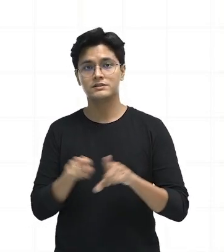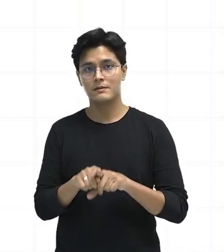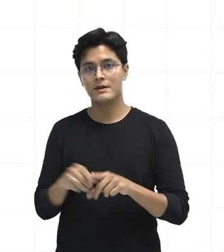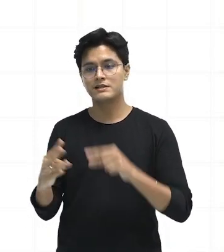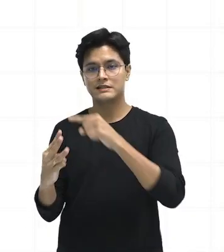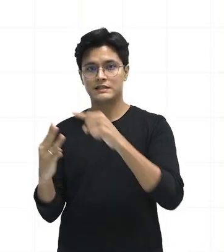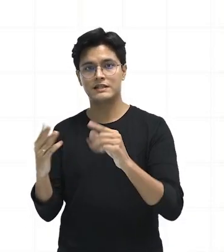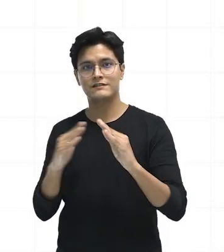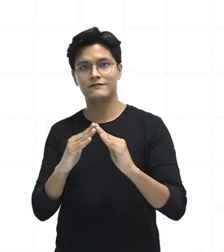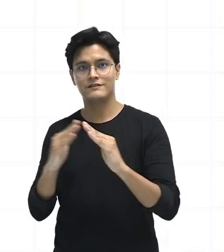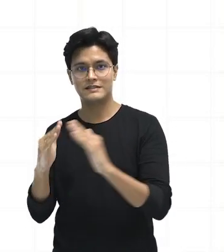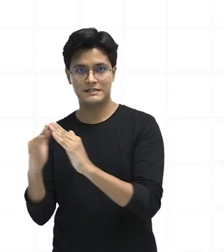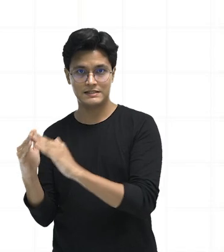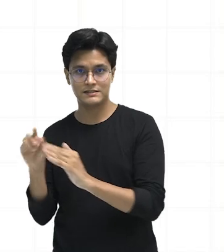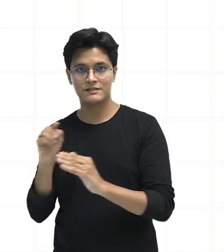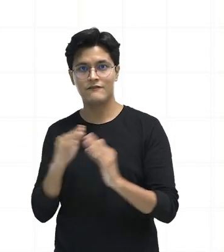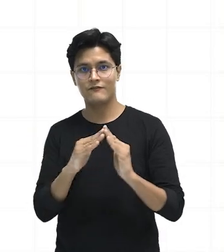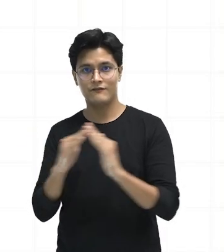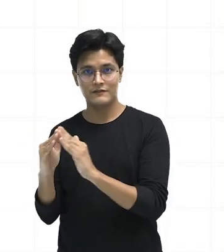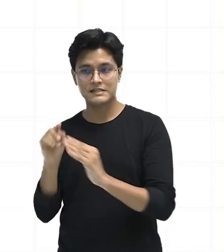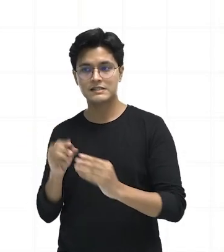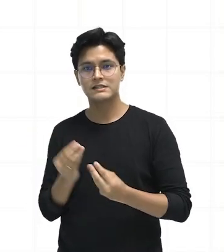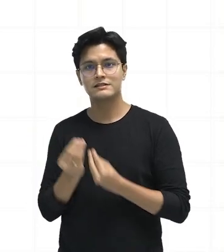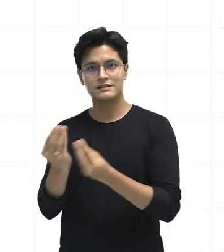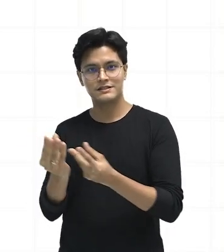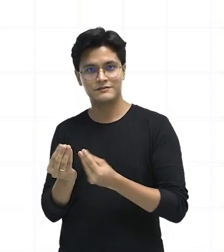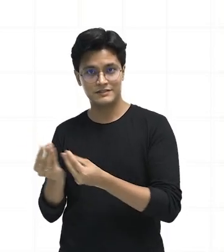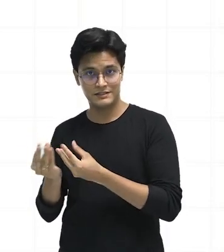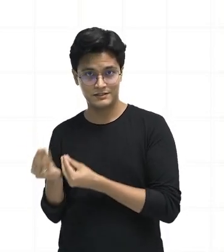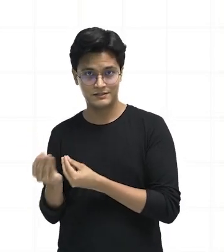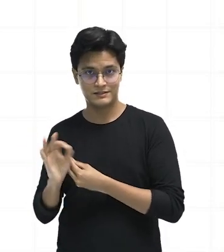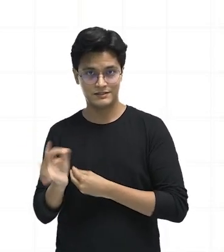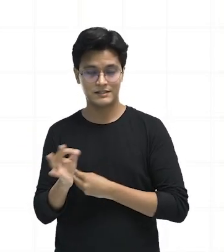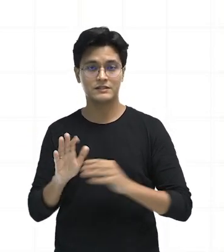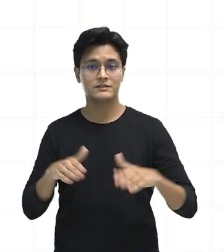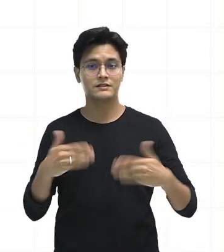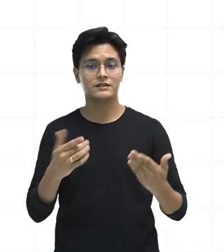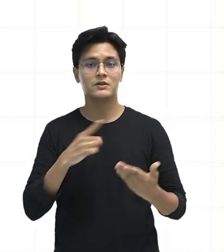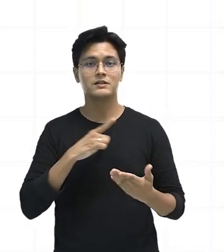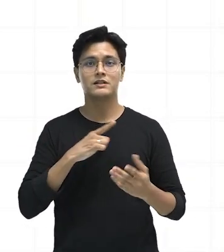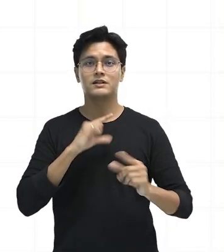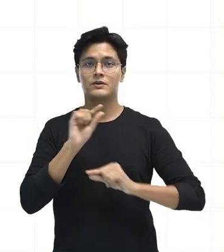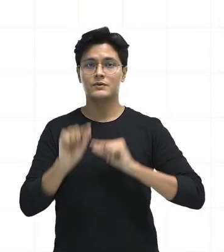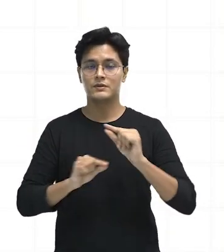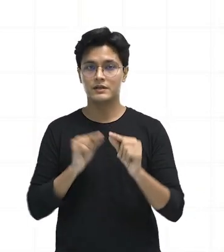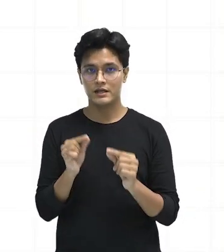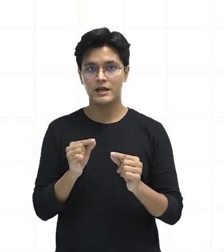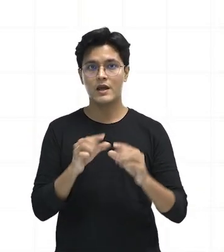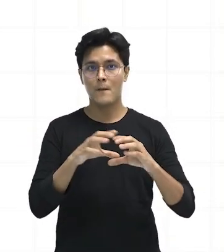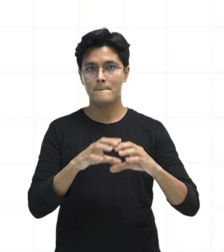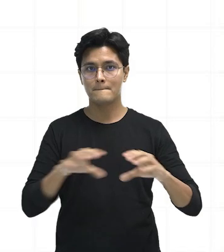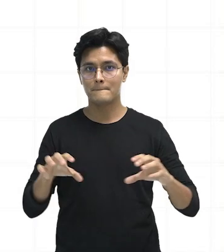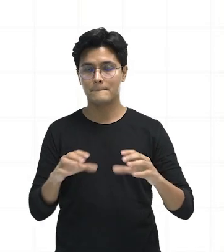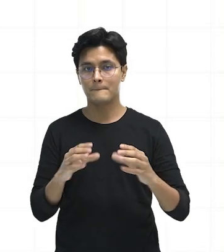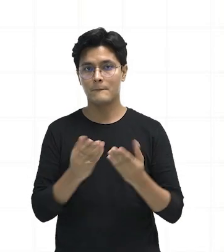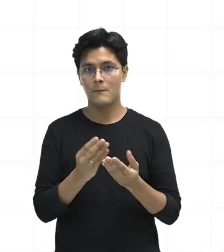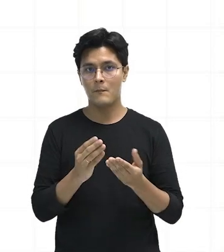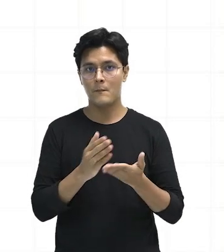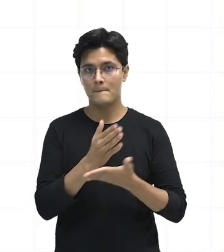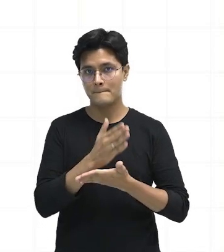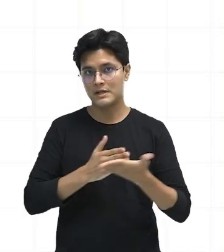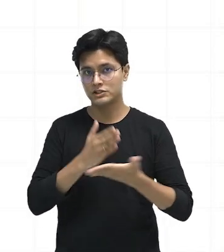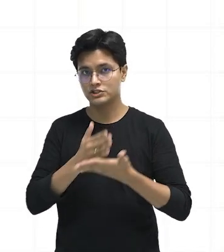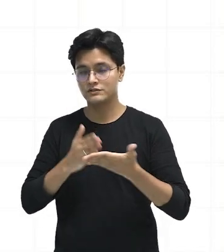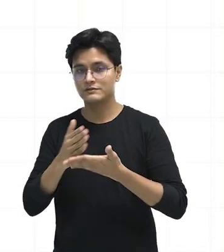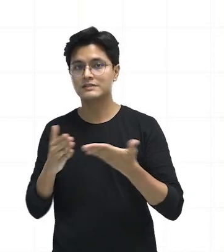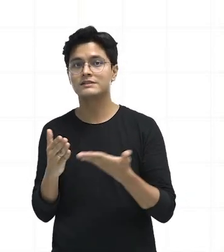3 vizinhas, beleza? Ou seja, a gente vai ter aí uma divisão entre 9